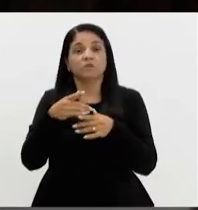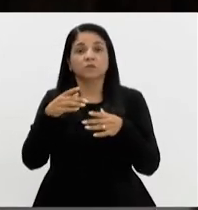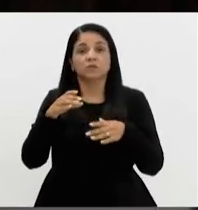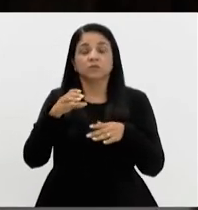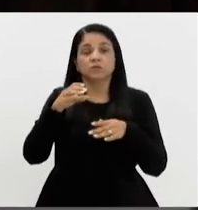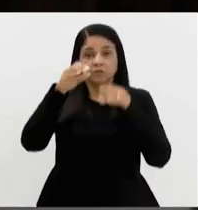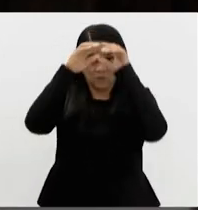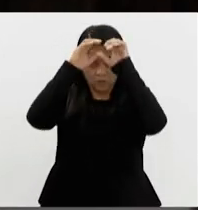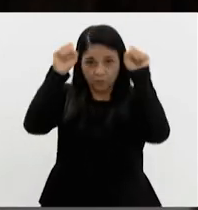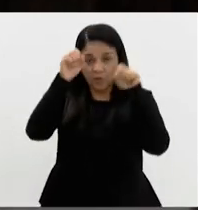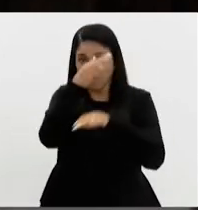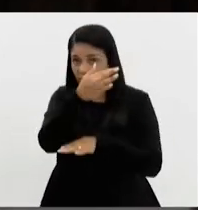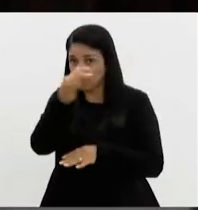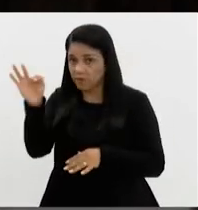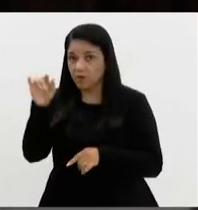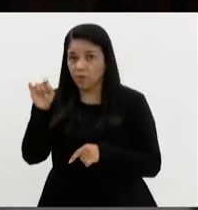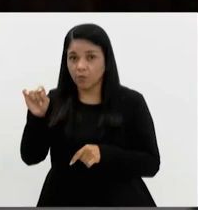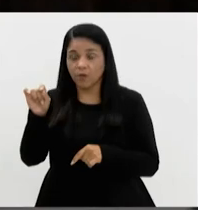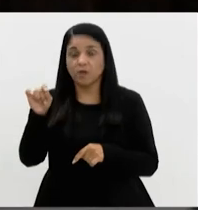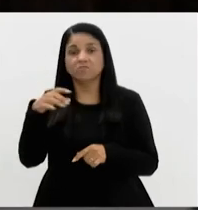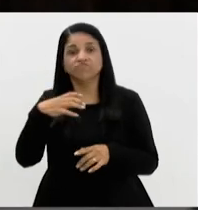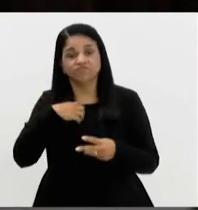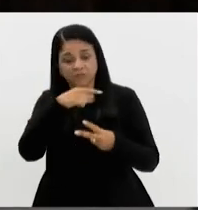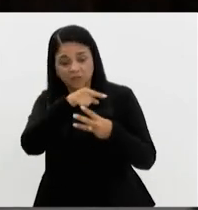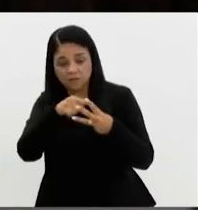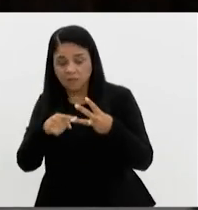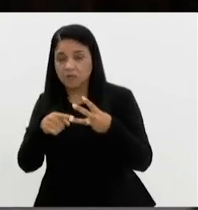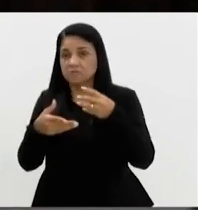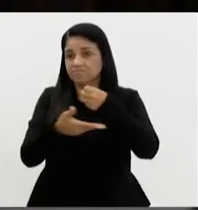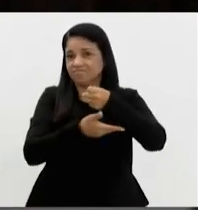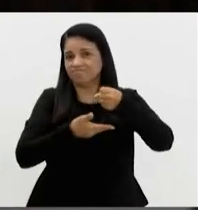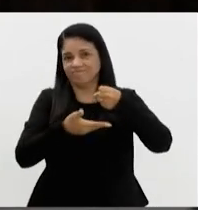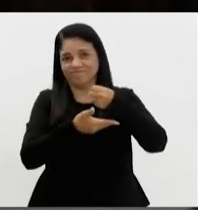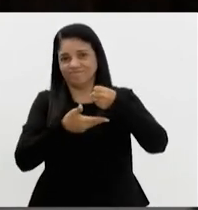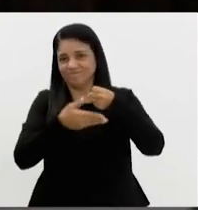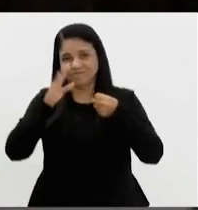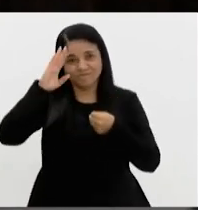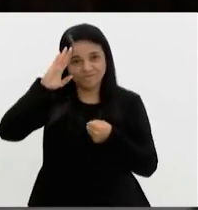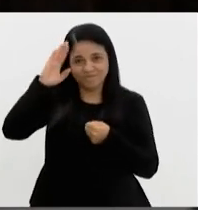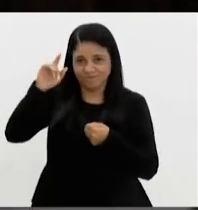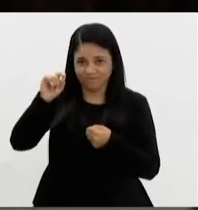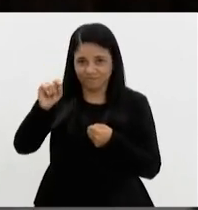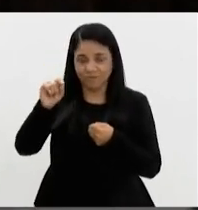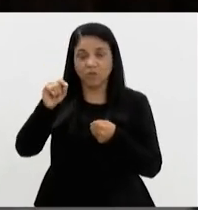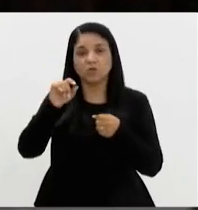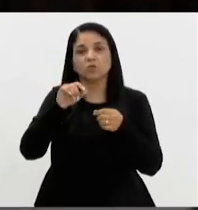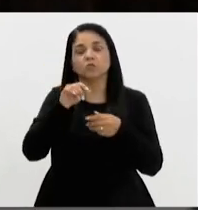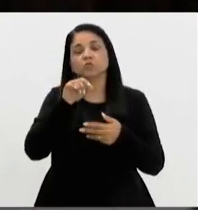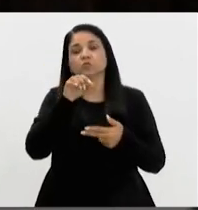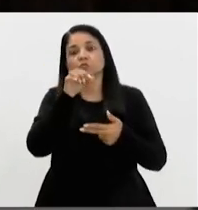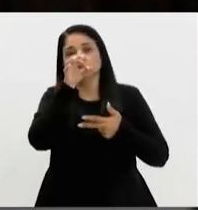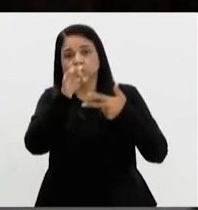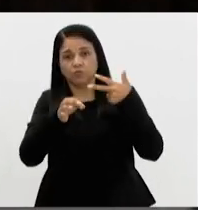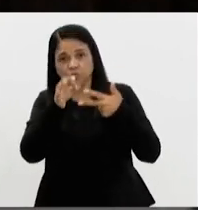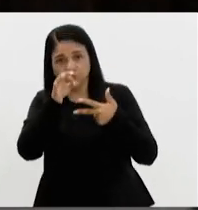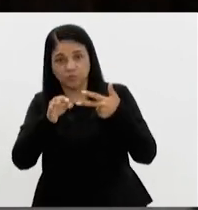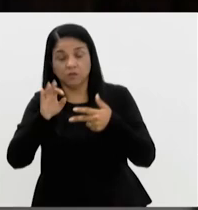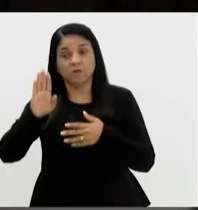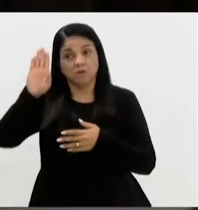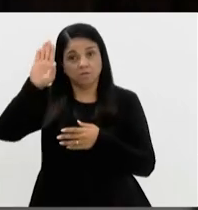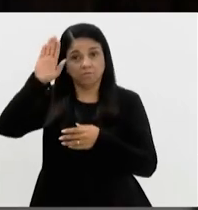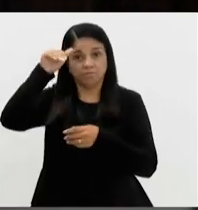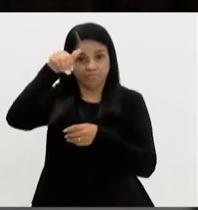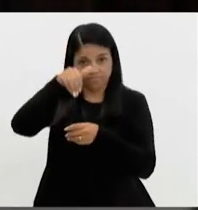três desses fundamentos que o nosso sentir são por si só bastantes para que possa o judiciário sobretudo judiciário eleitoral